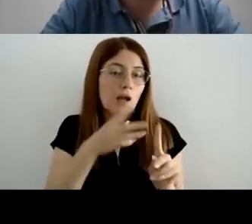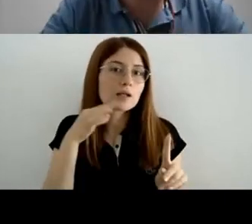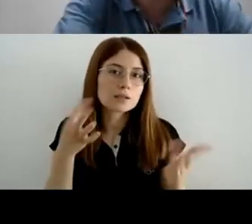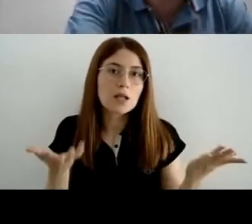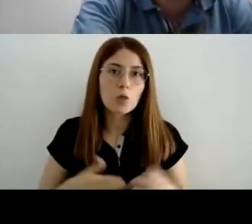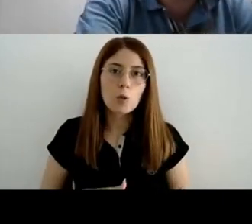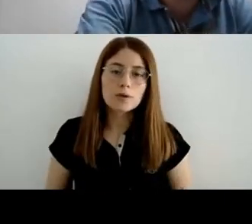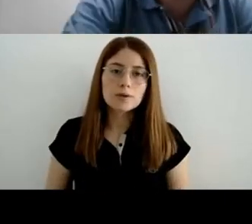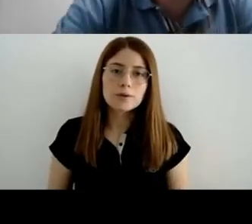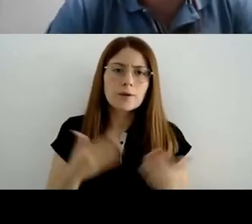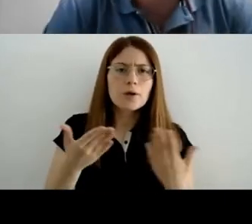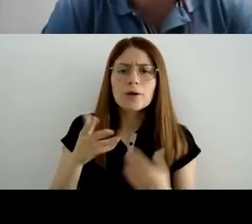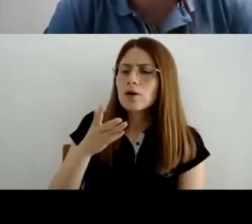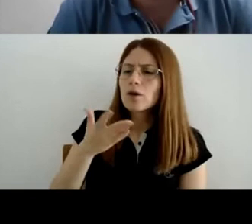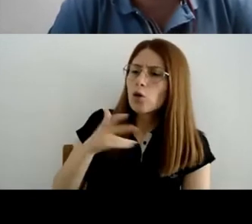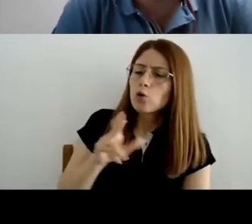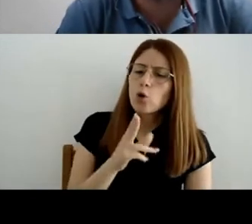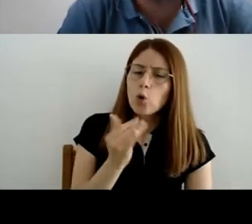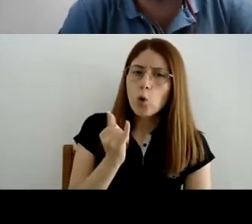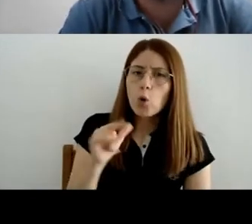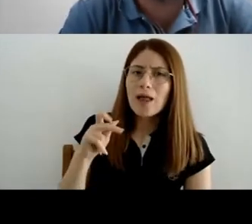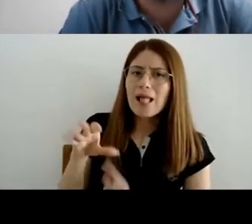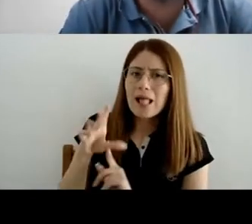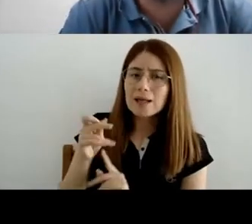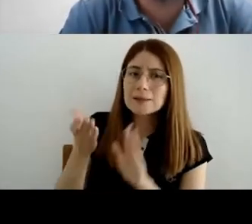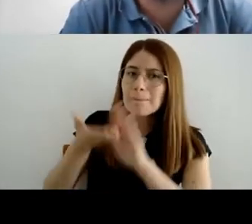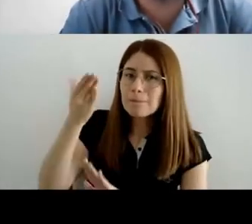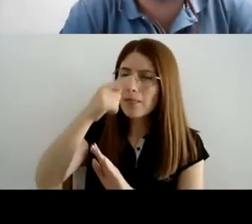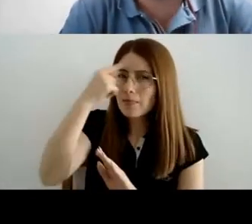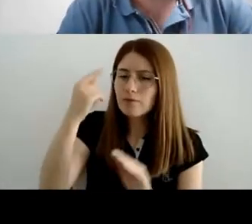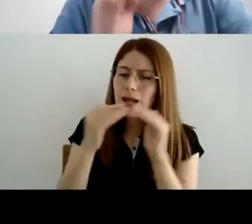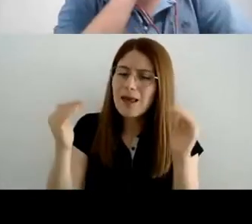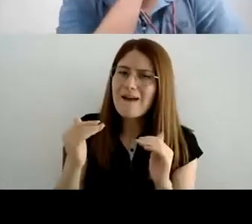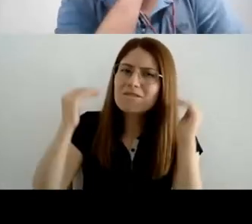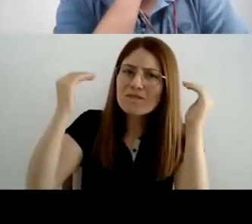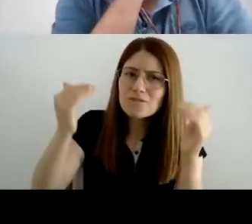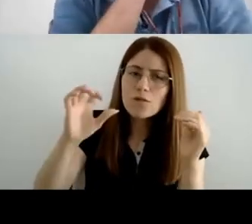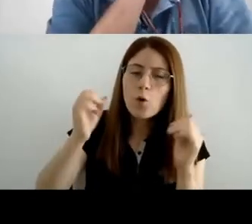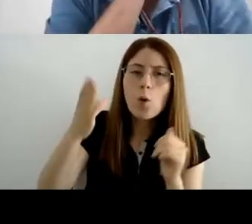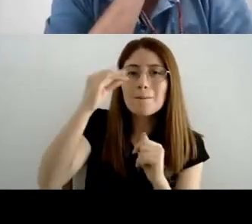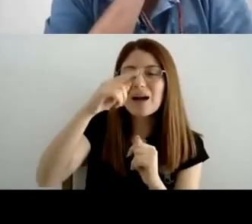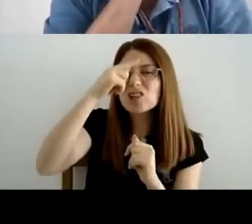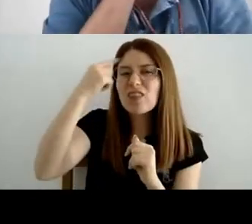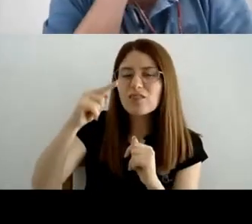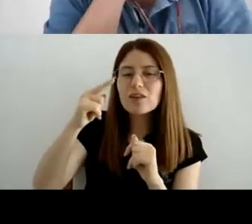Precisamente. Dr. Rui Lança, é mais difícil chegar a um alto rendimento ou é mais difícil mantê-lo?